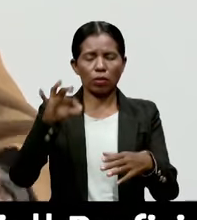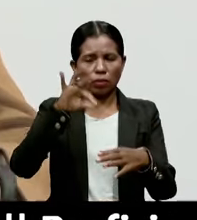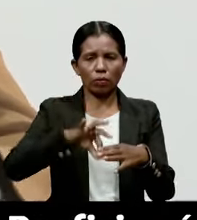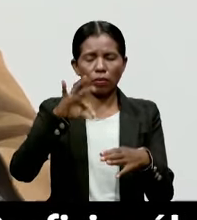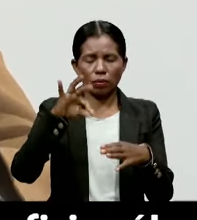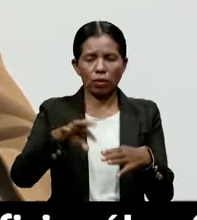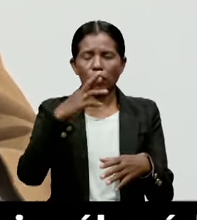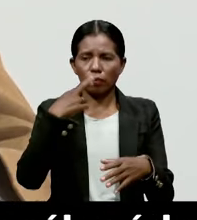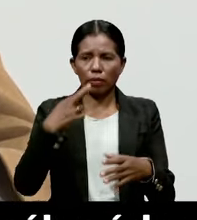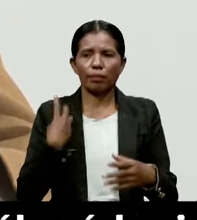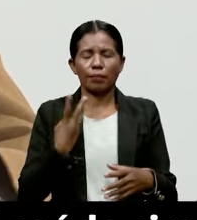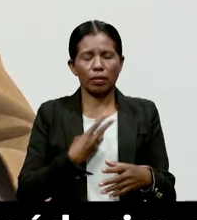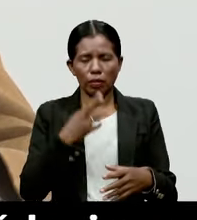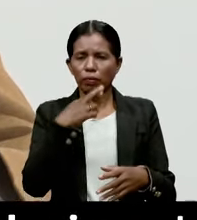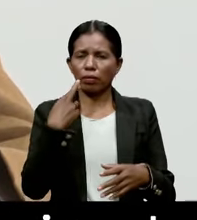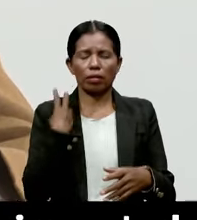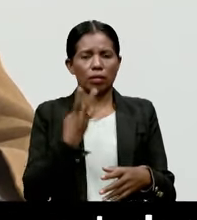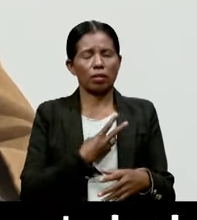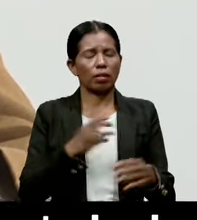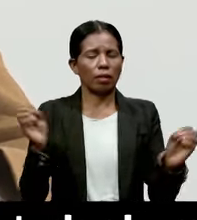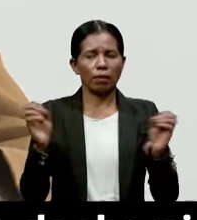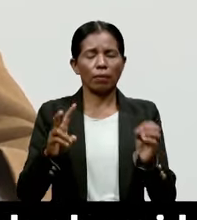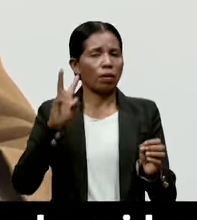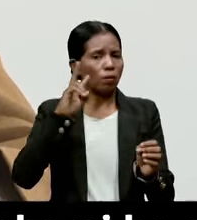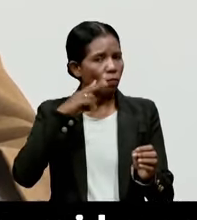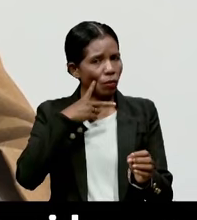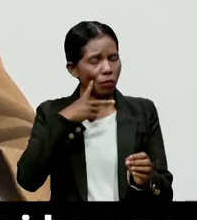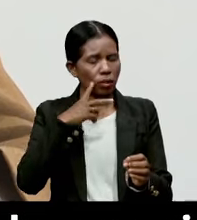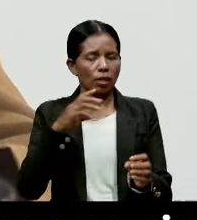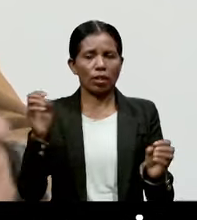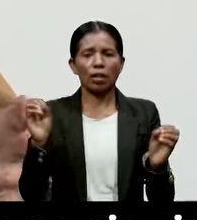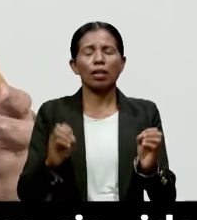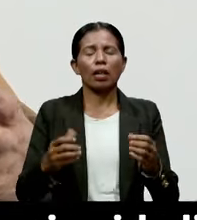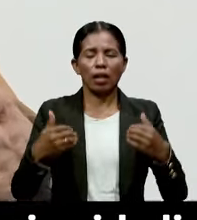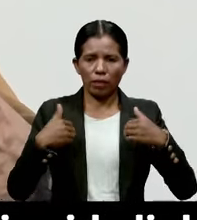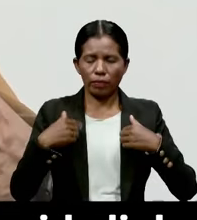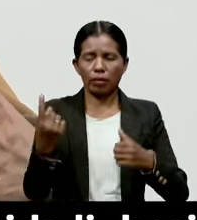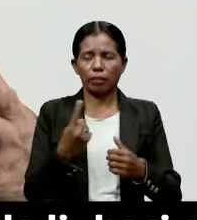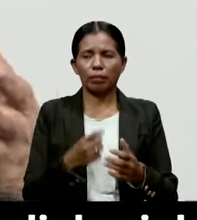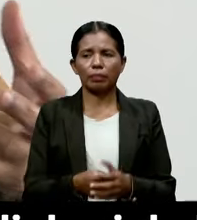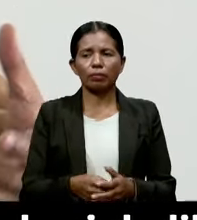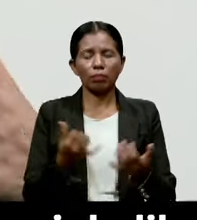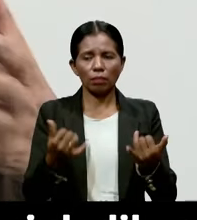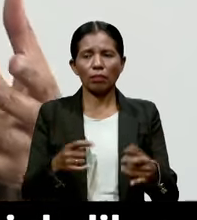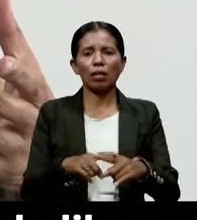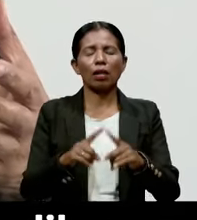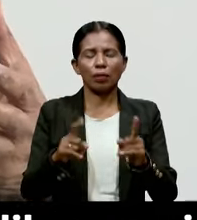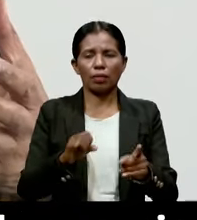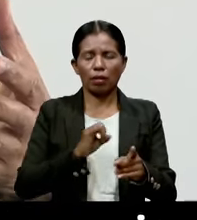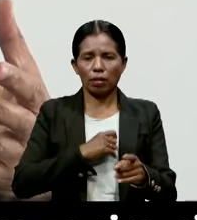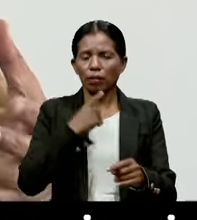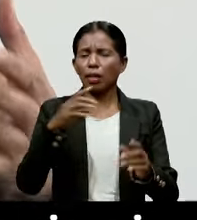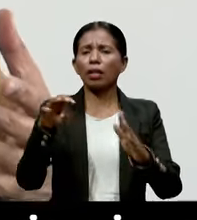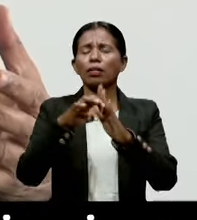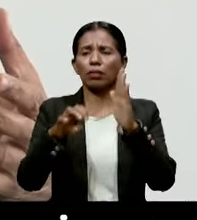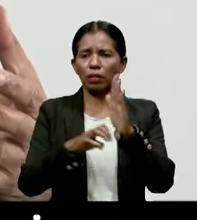Itu de certeza ke la falta. Moro tahan la falta. Ni mag halos deh agora hanya sa nasaw hanya sa istaru at